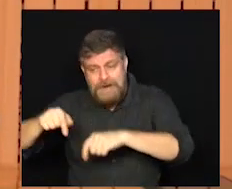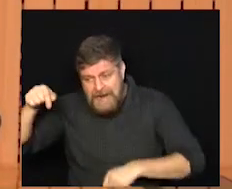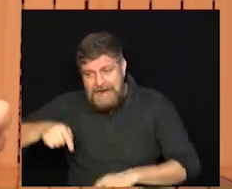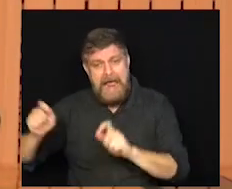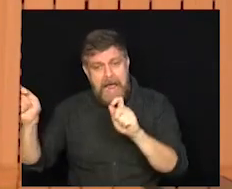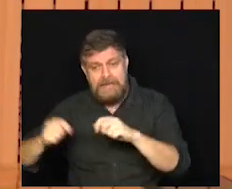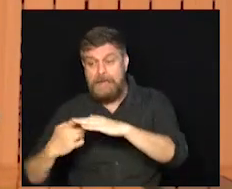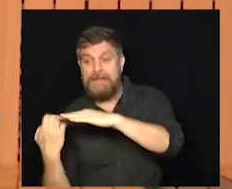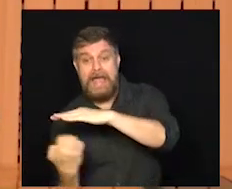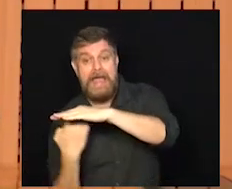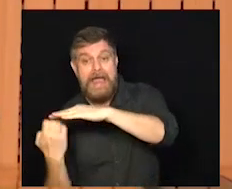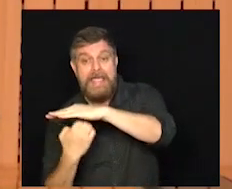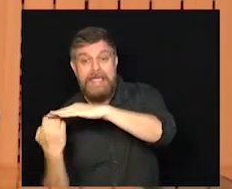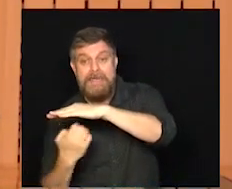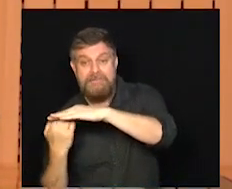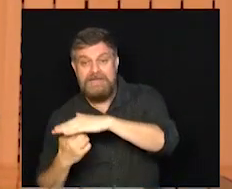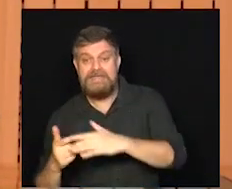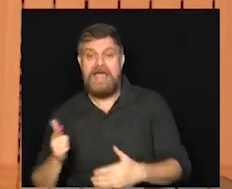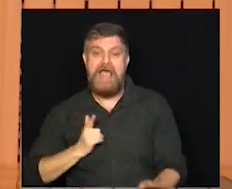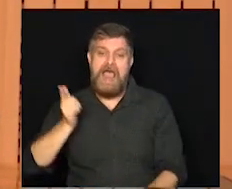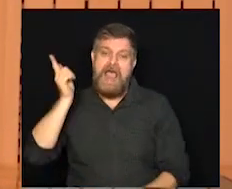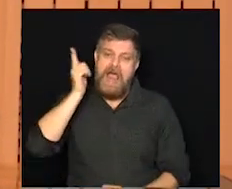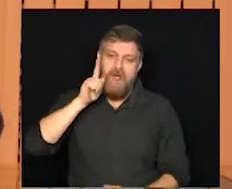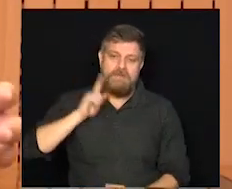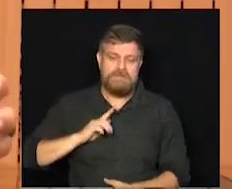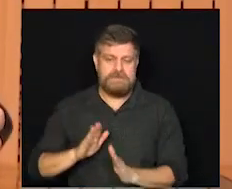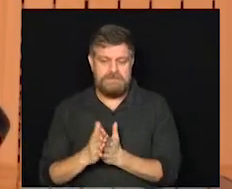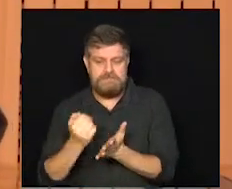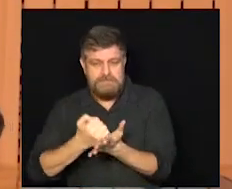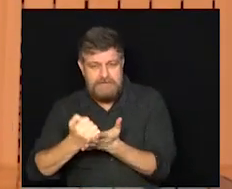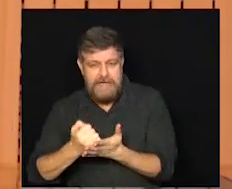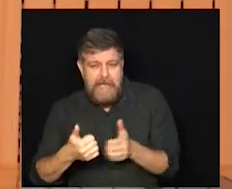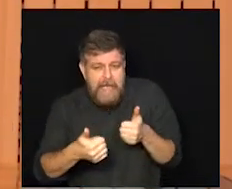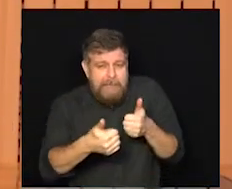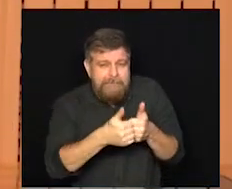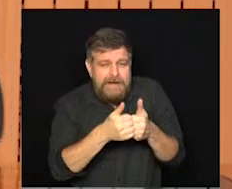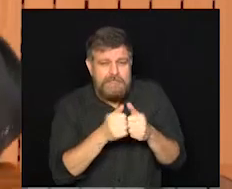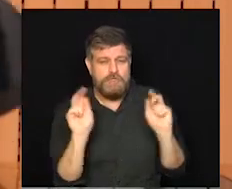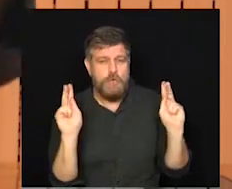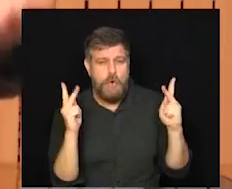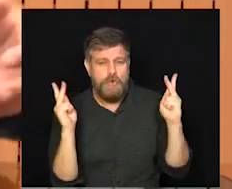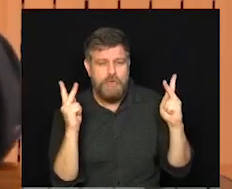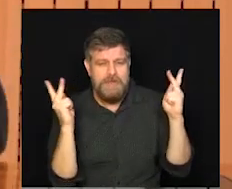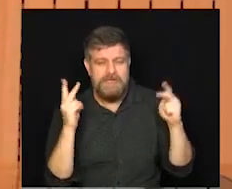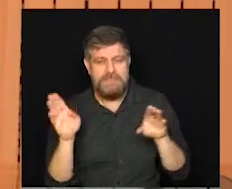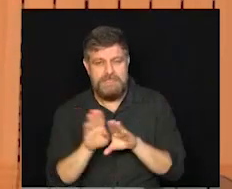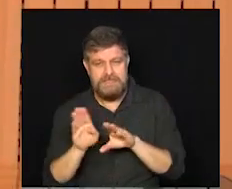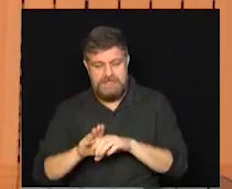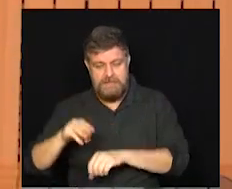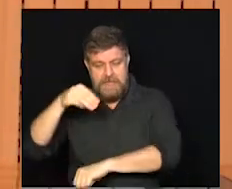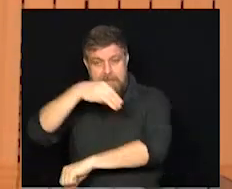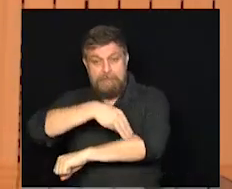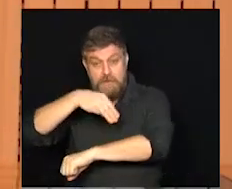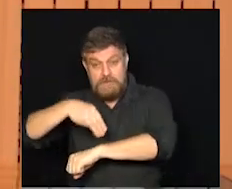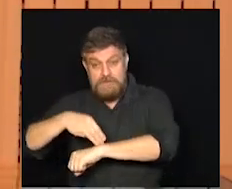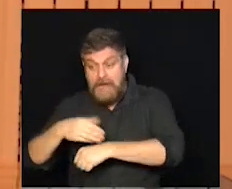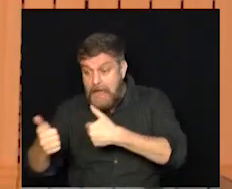a proximidade ali com as cidades de Hortolândia, Montemor, o aeroporto,